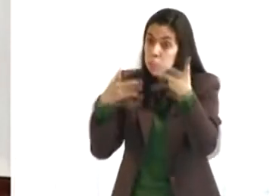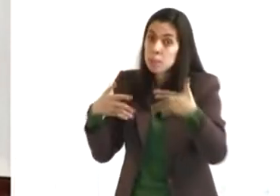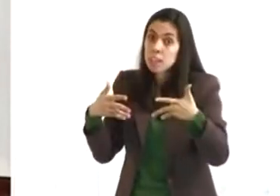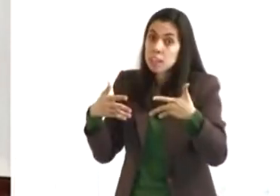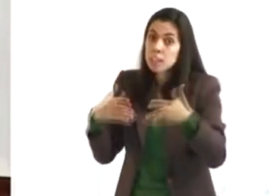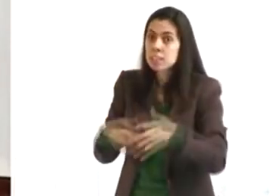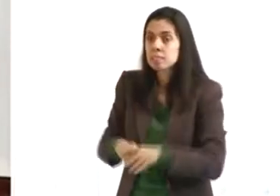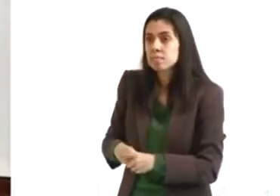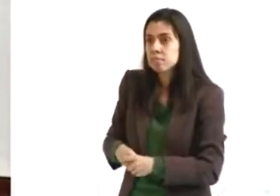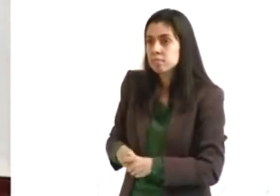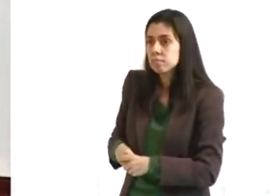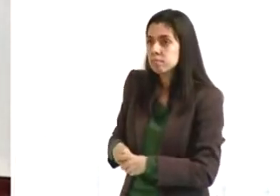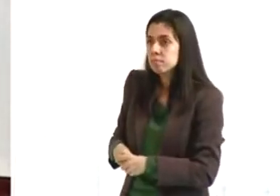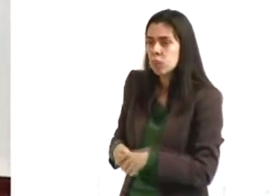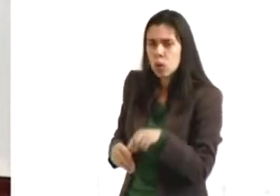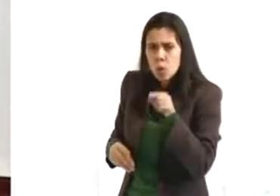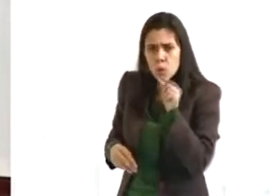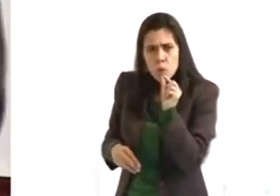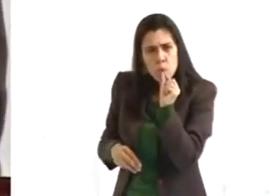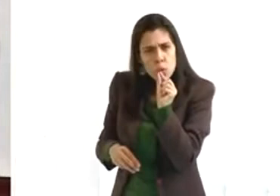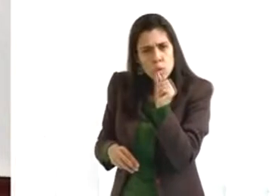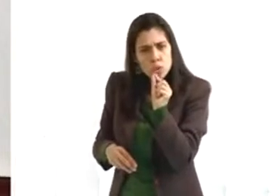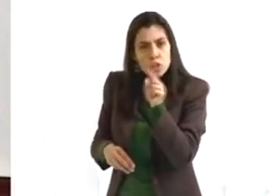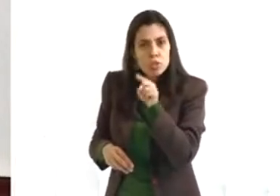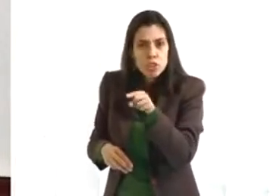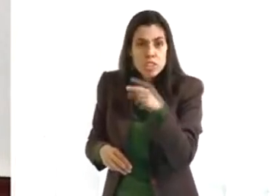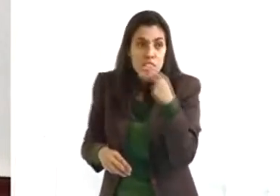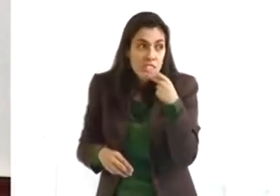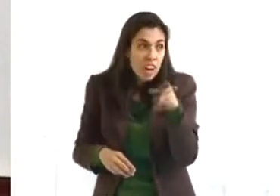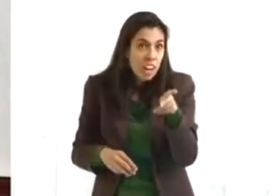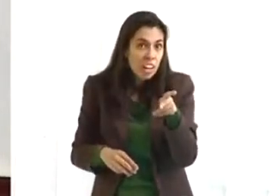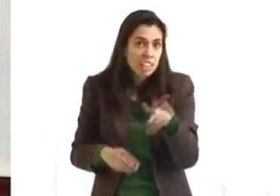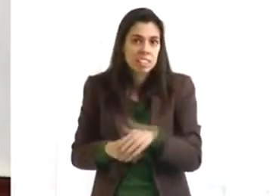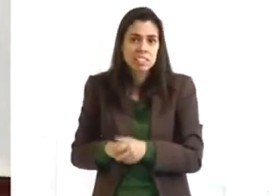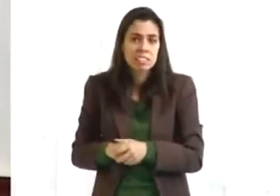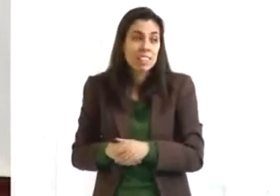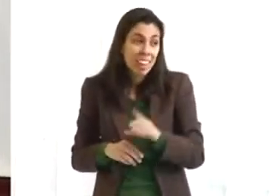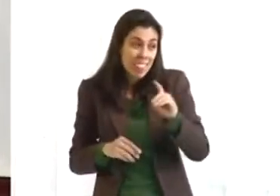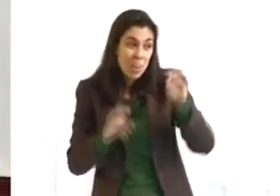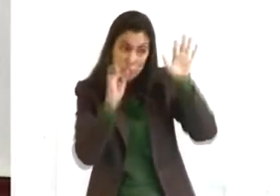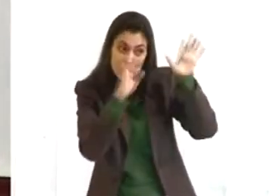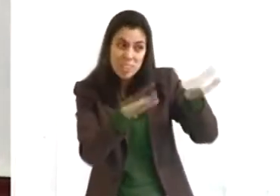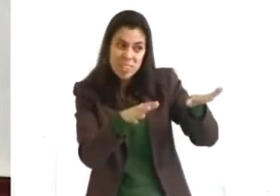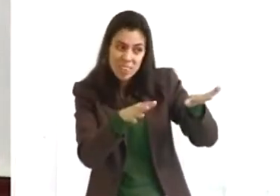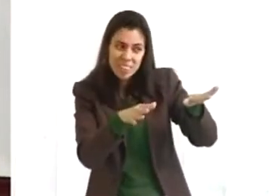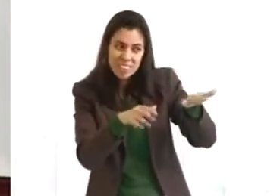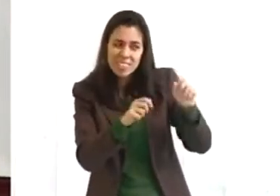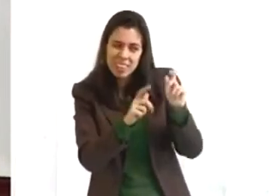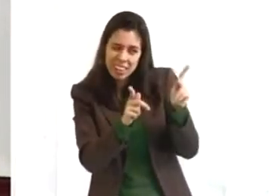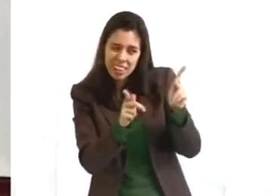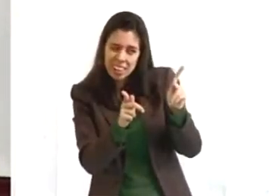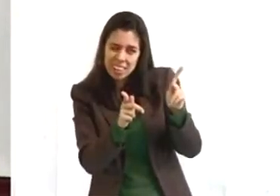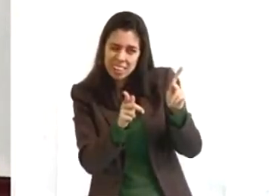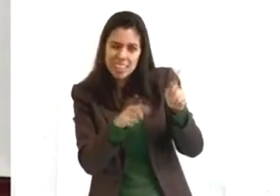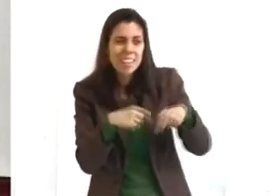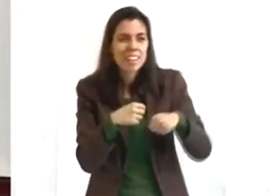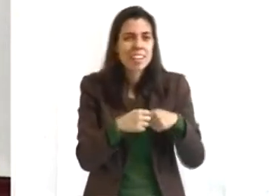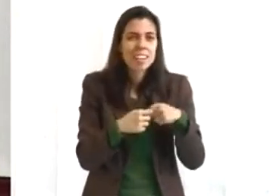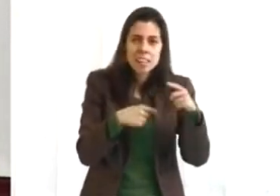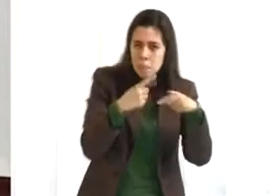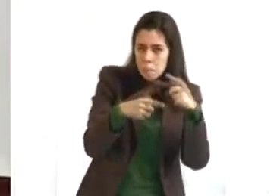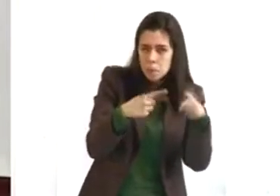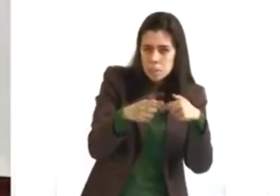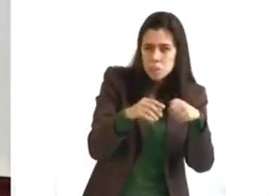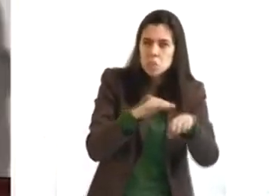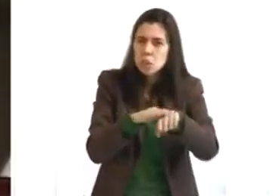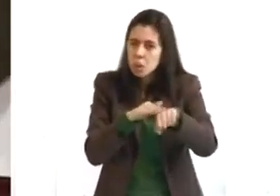ele? Olha, que Deus te abençoe e que talvez, quem sabe, quando você chegar lá na sua casa, você passe por